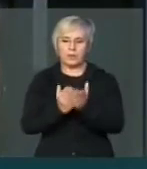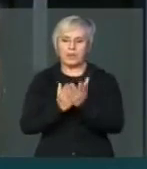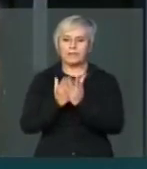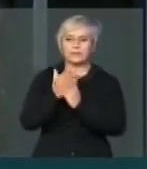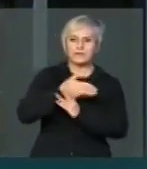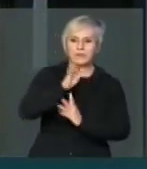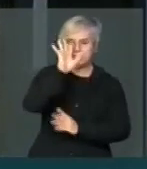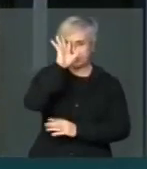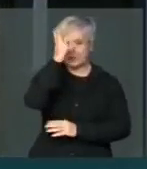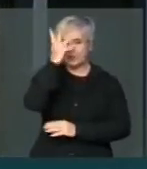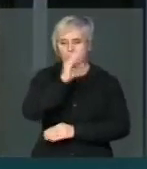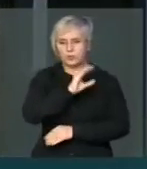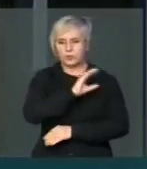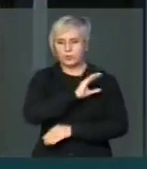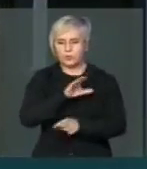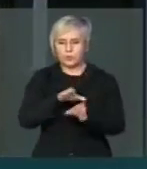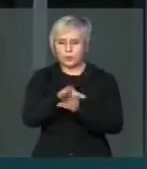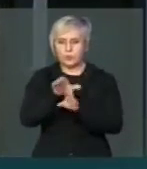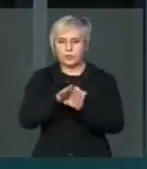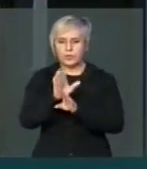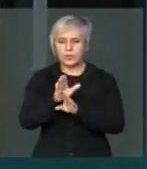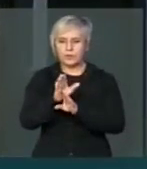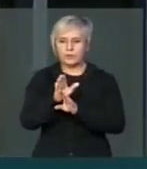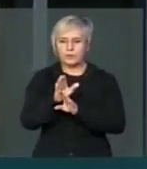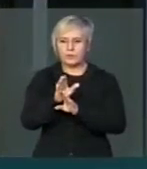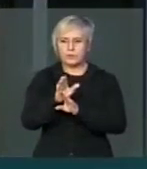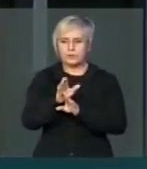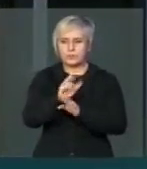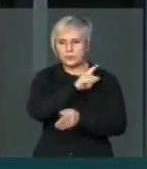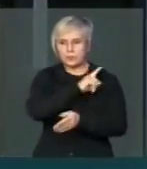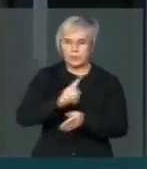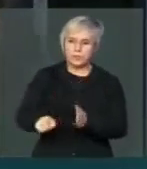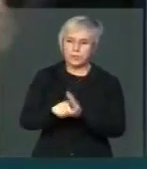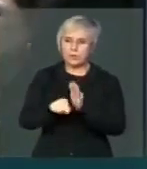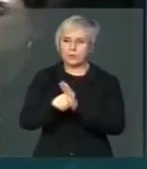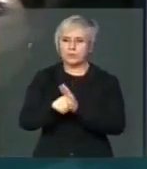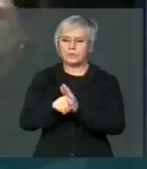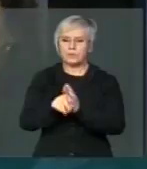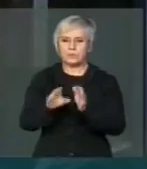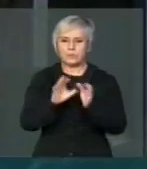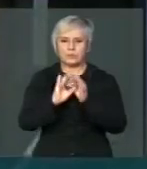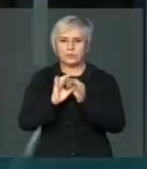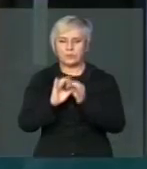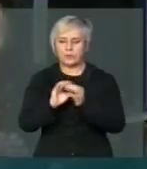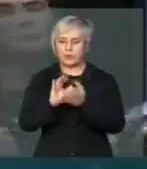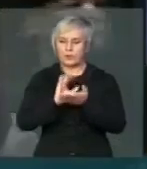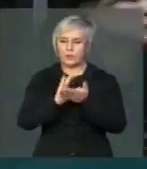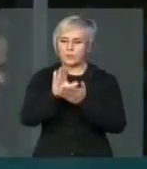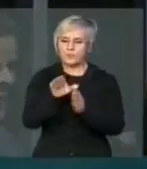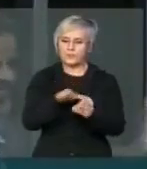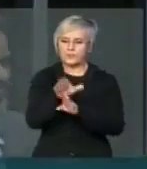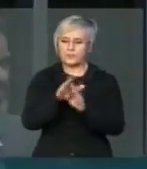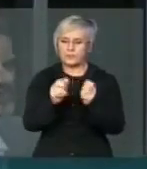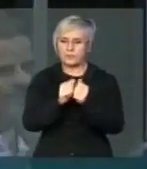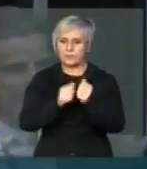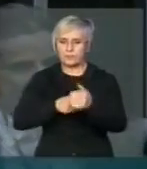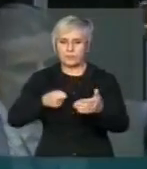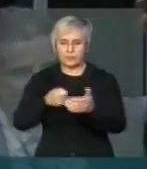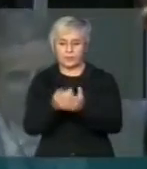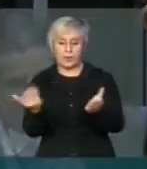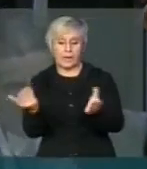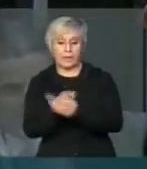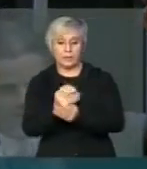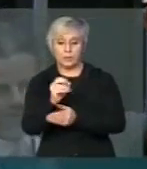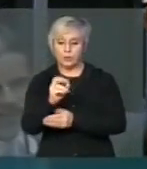resolução do Conselho de Segurança das Nações Unidas. Segundo o autor, as resoluções do Conselho são cumpridas por meio de ação